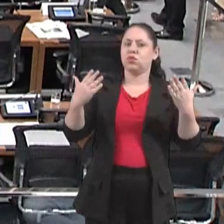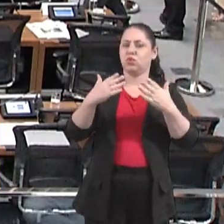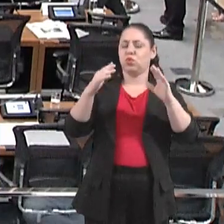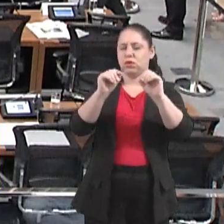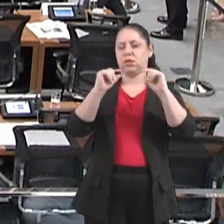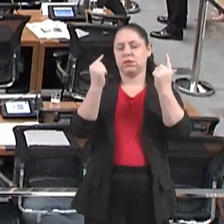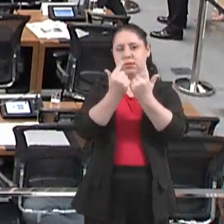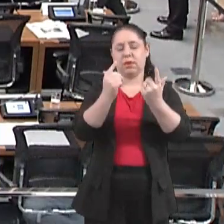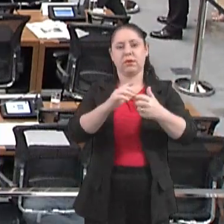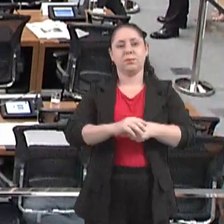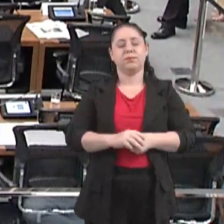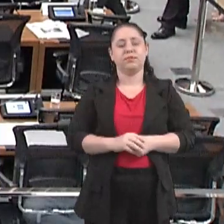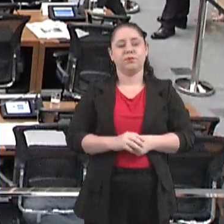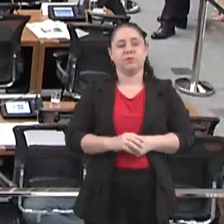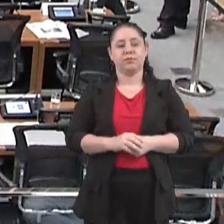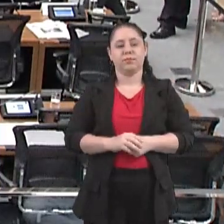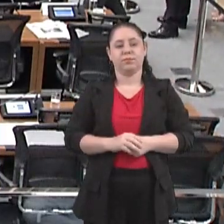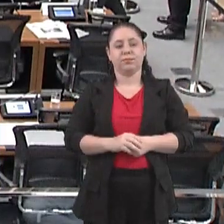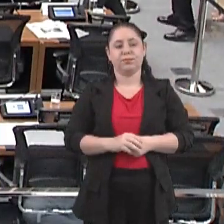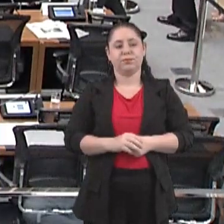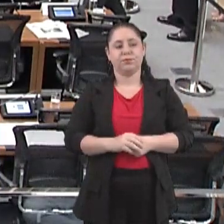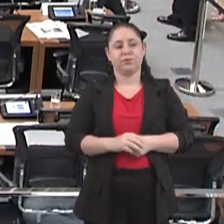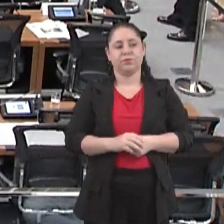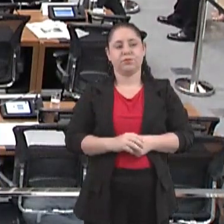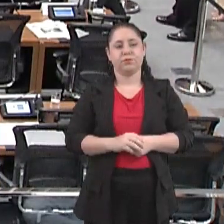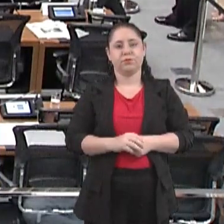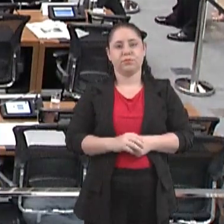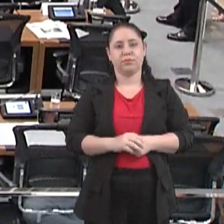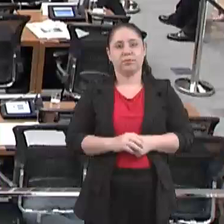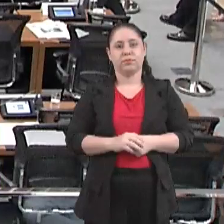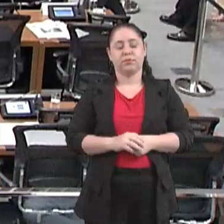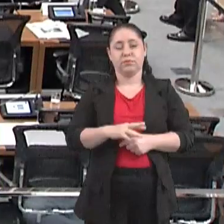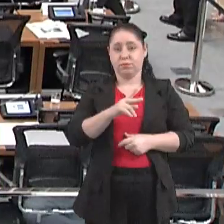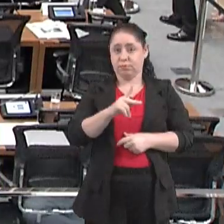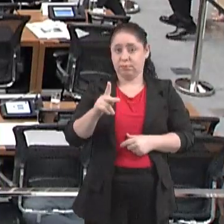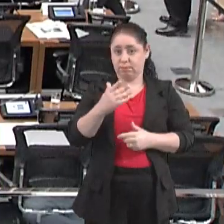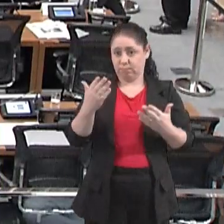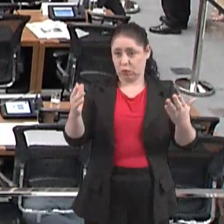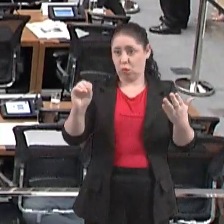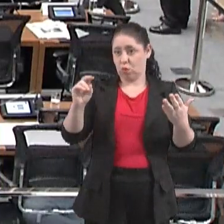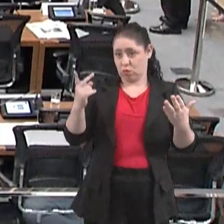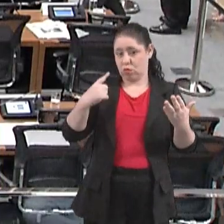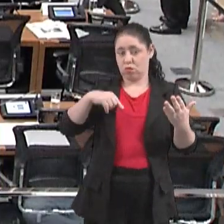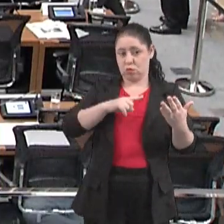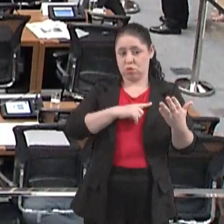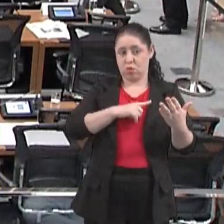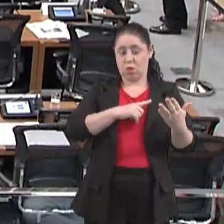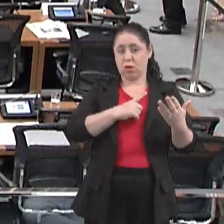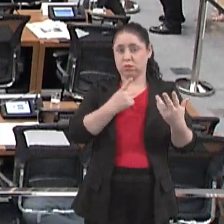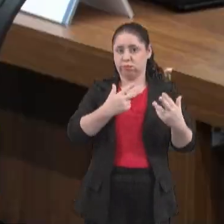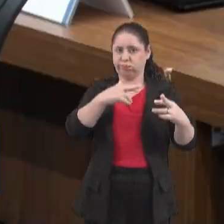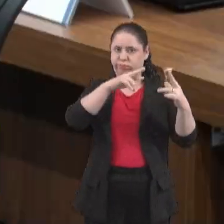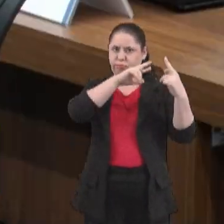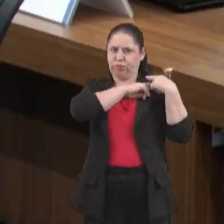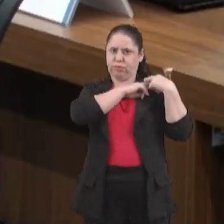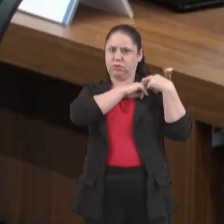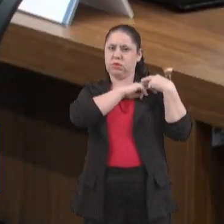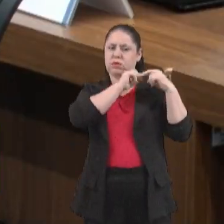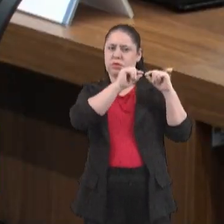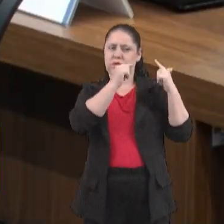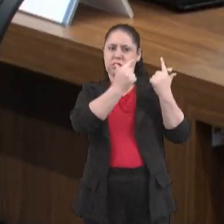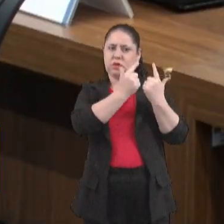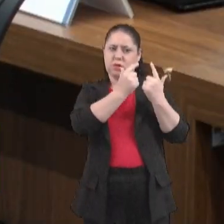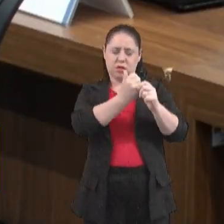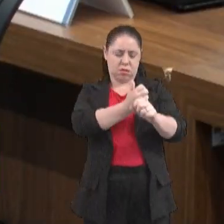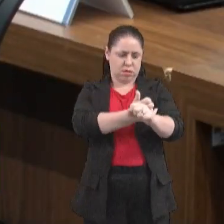esta casa. Ou nós, meu querido presidente, assumimos isso enquanto poder legislativo, e me arrepia